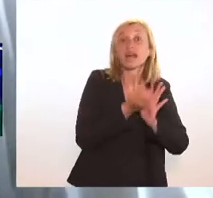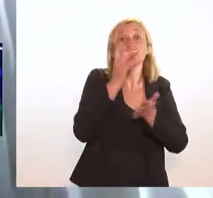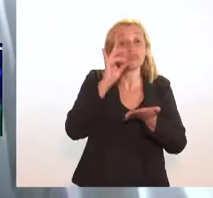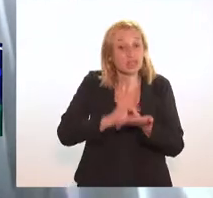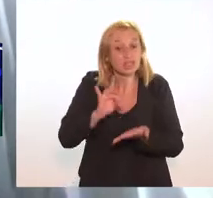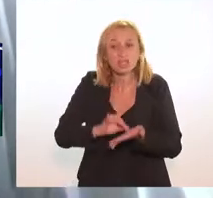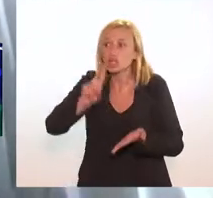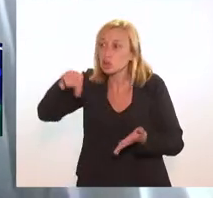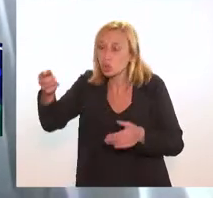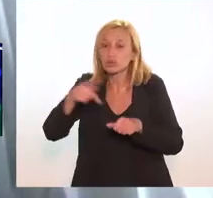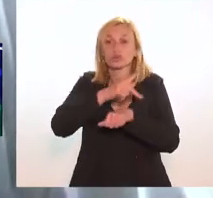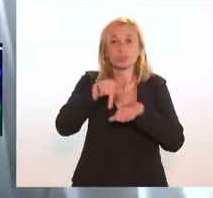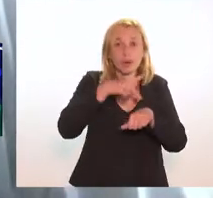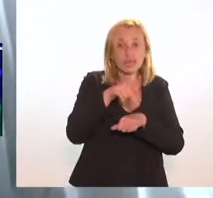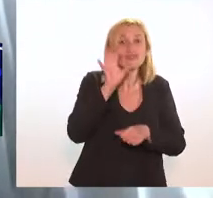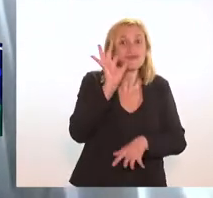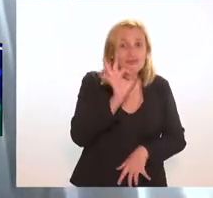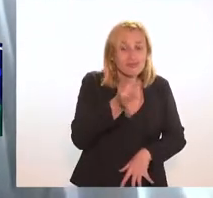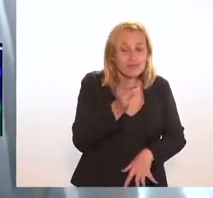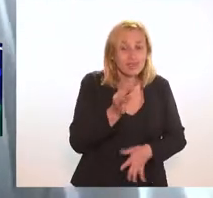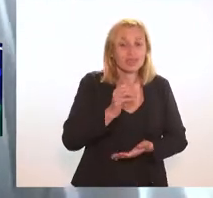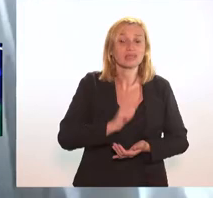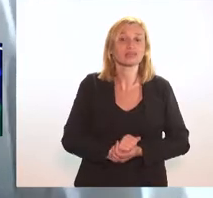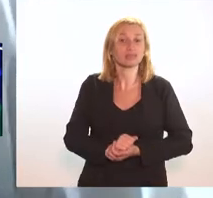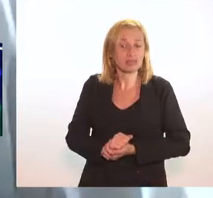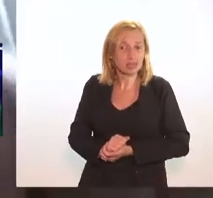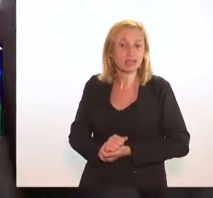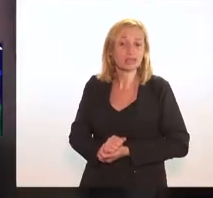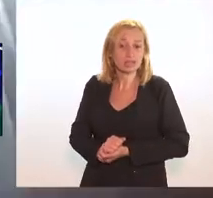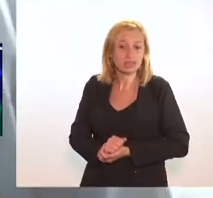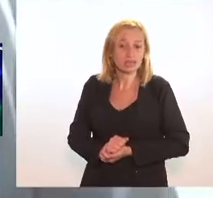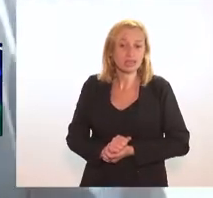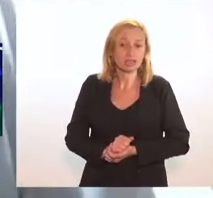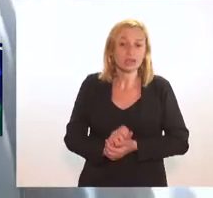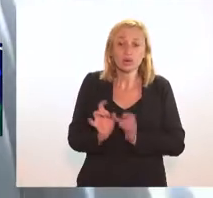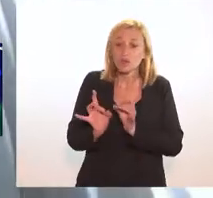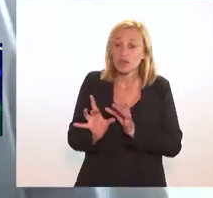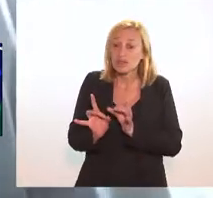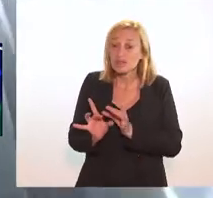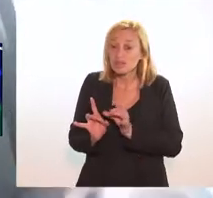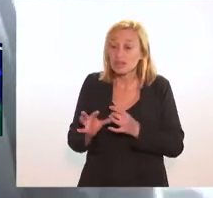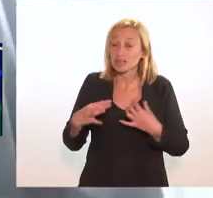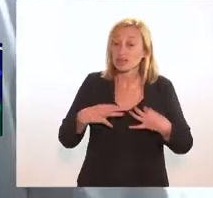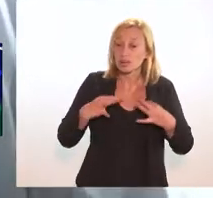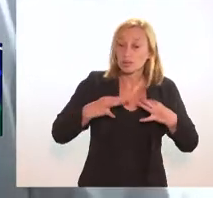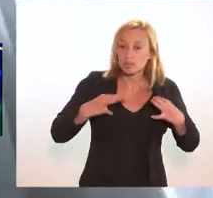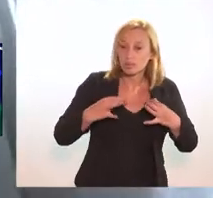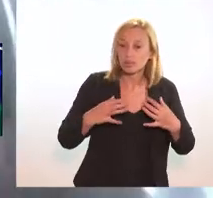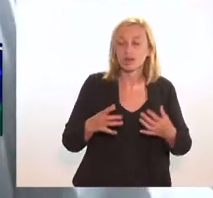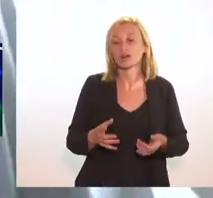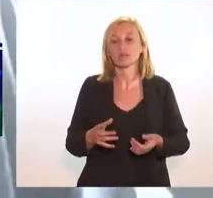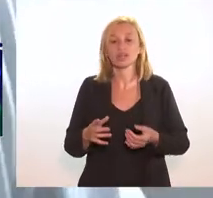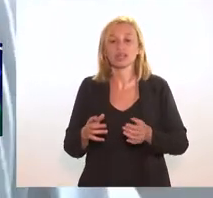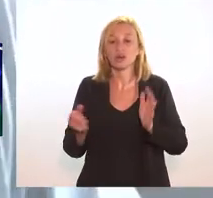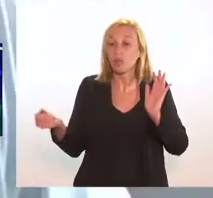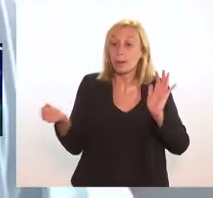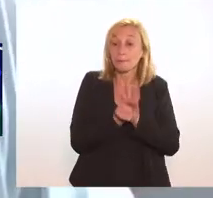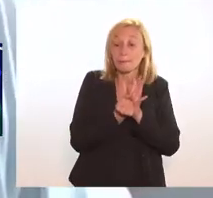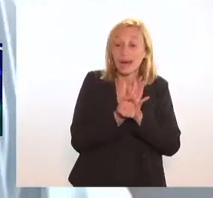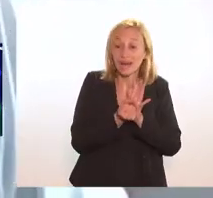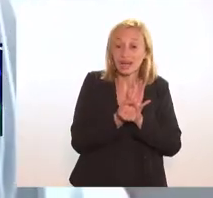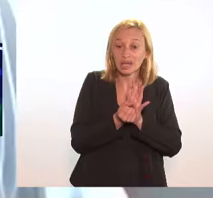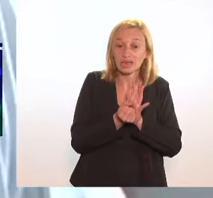outros países, mesmo aqui na América Latina, que se vende de boné e camiseta com a marca dos parques, nós temos parques